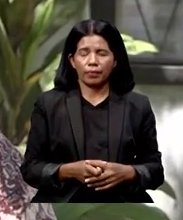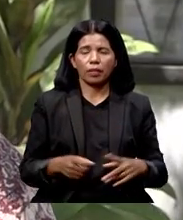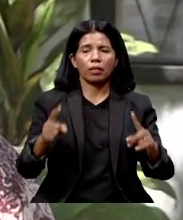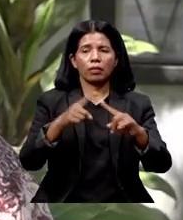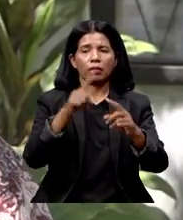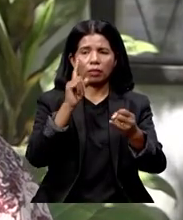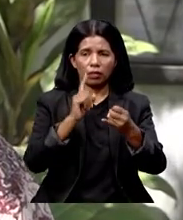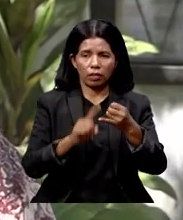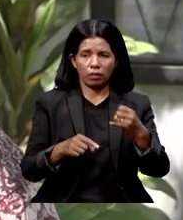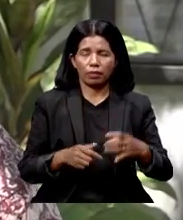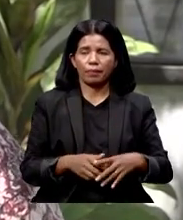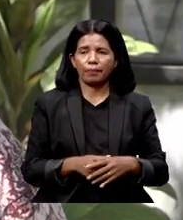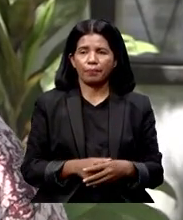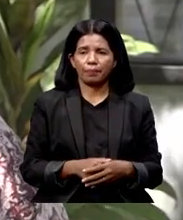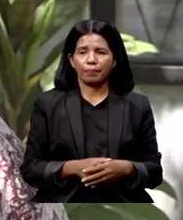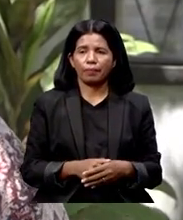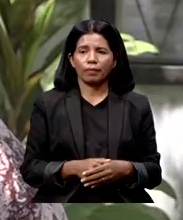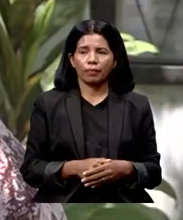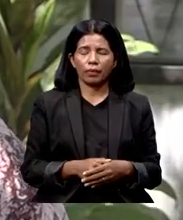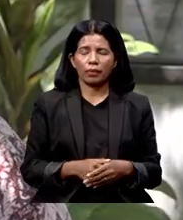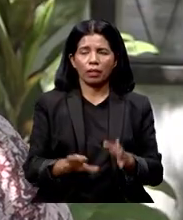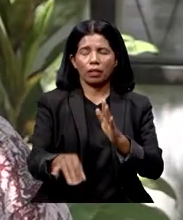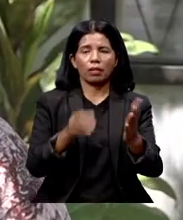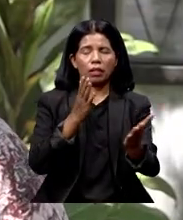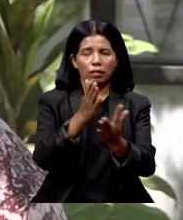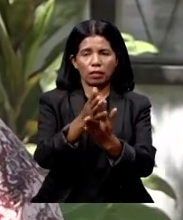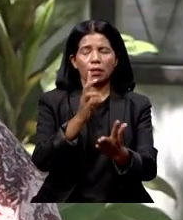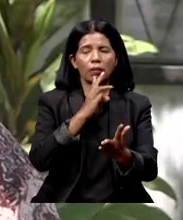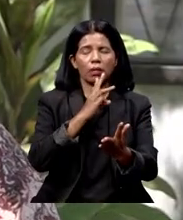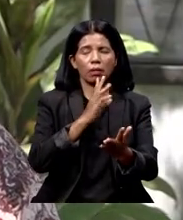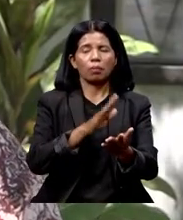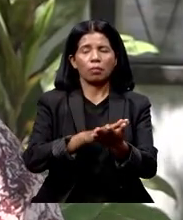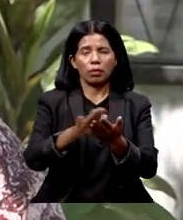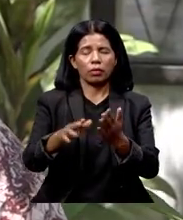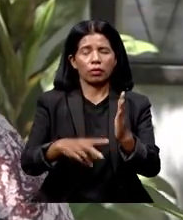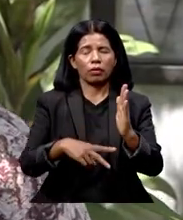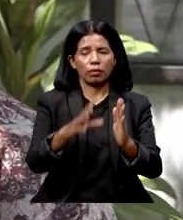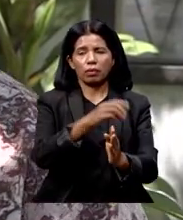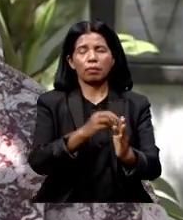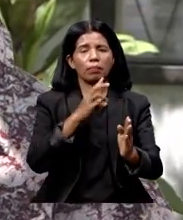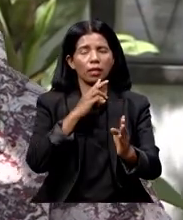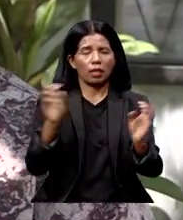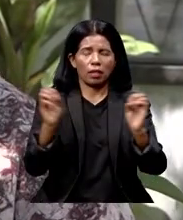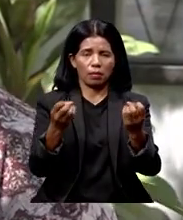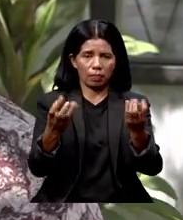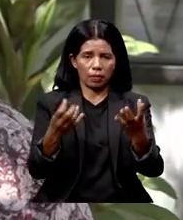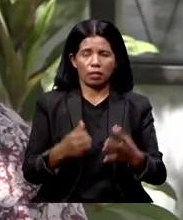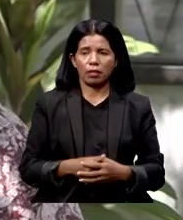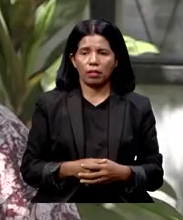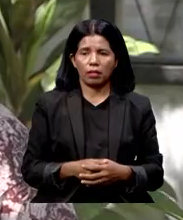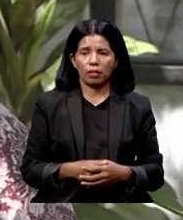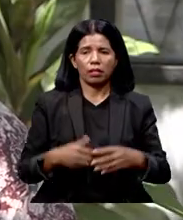ikus atu heta ases ba bemos ne wan hira volume la to ne mos